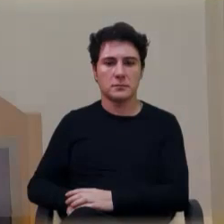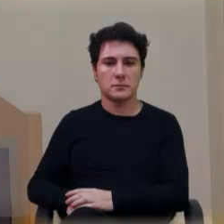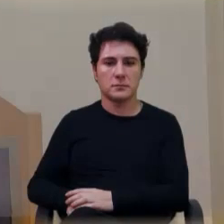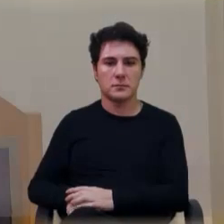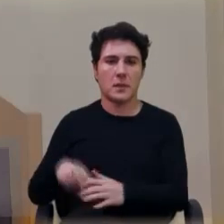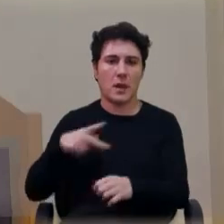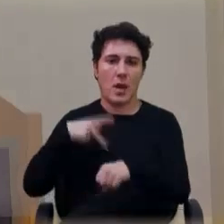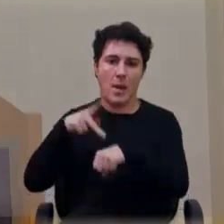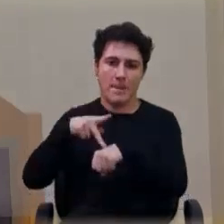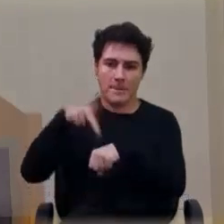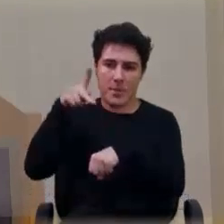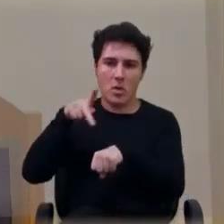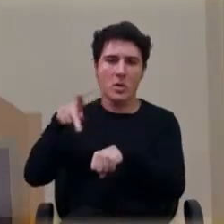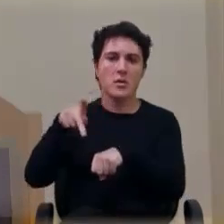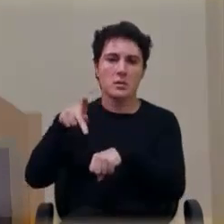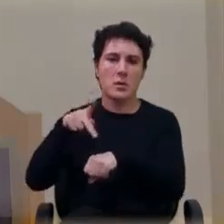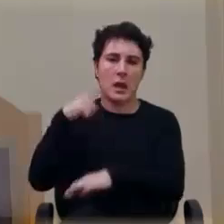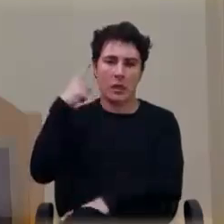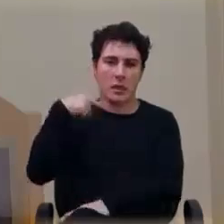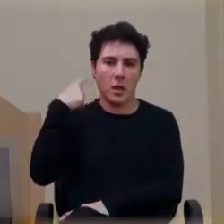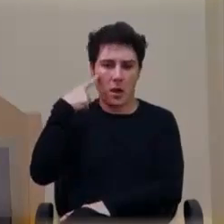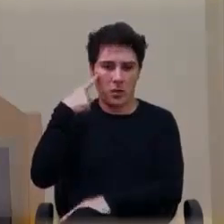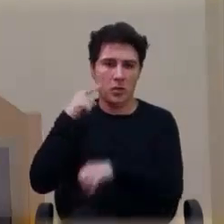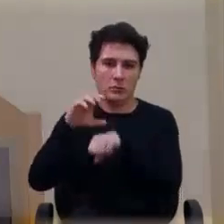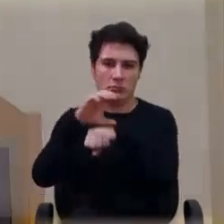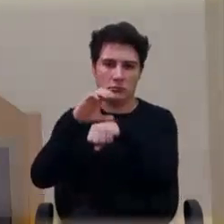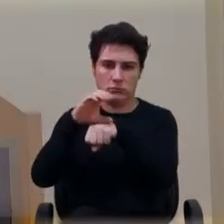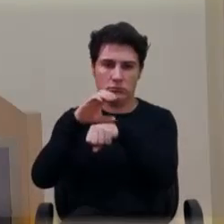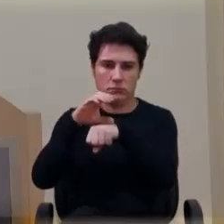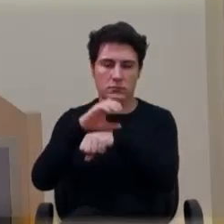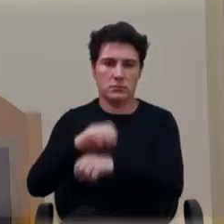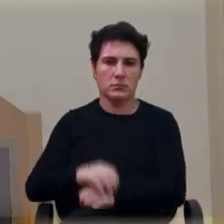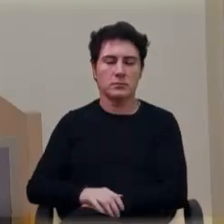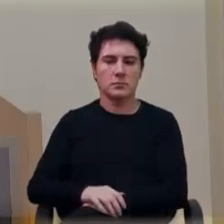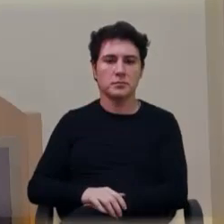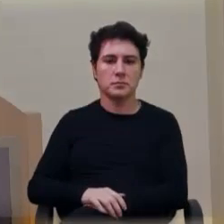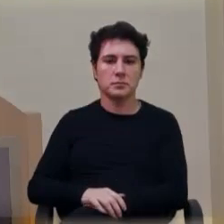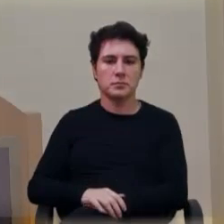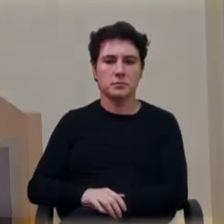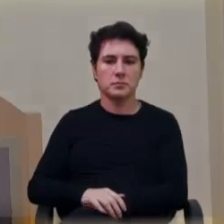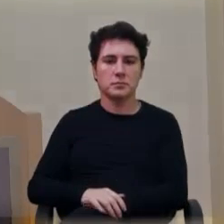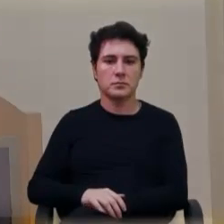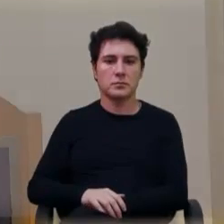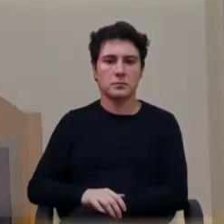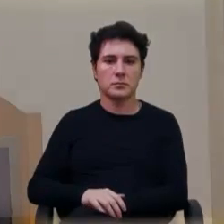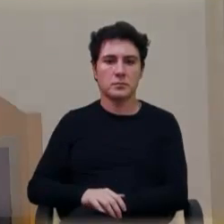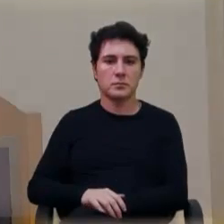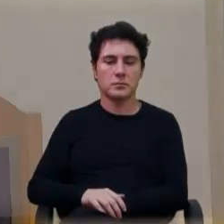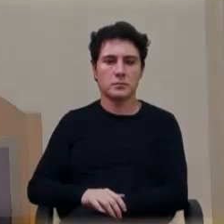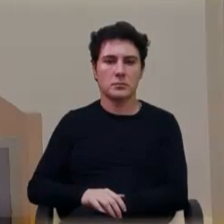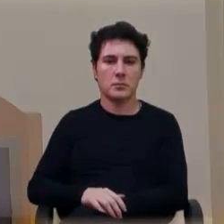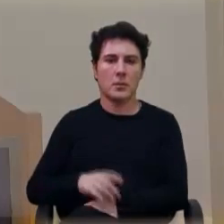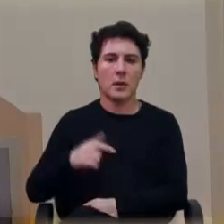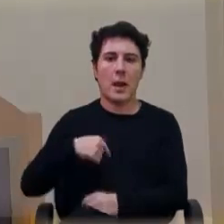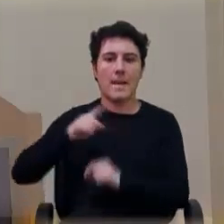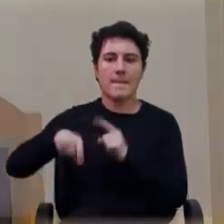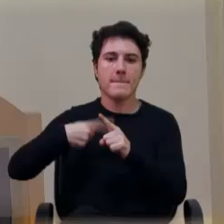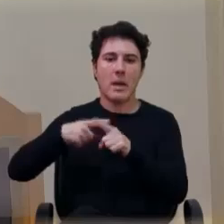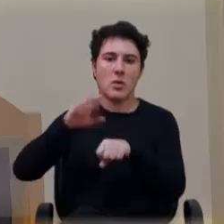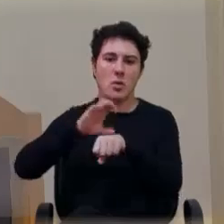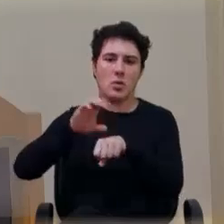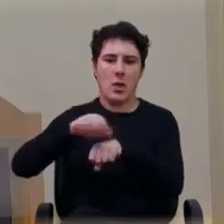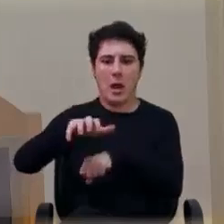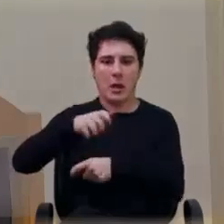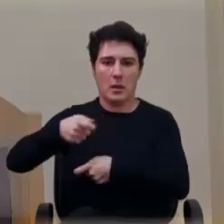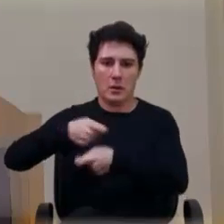é pós-graduado em Direito Constitucional eu fiz extensão economia